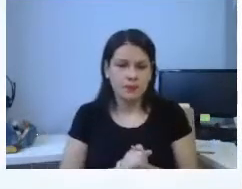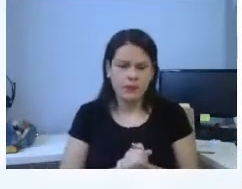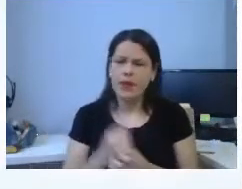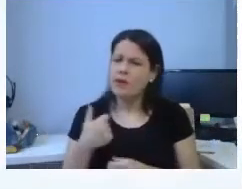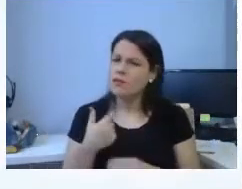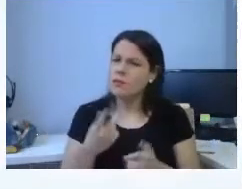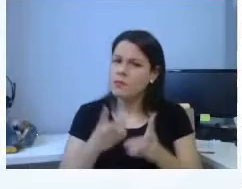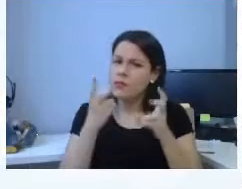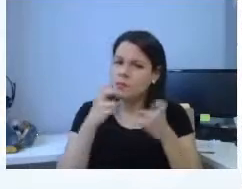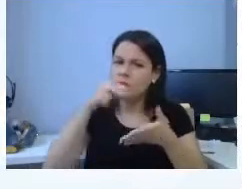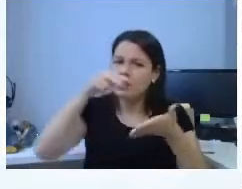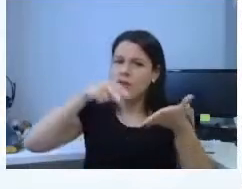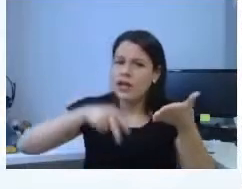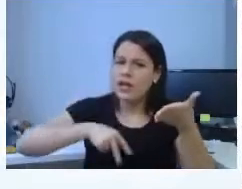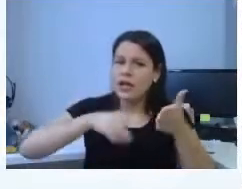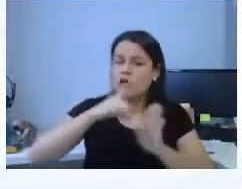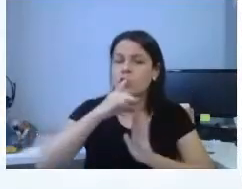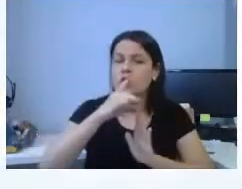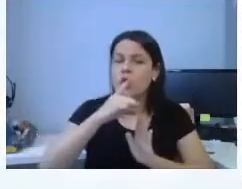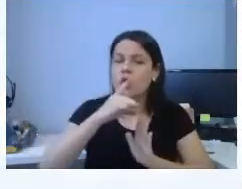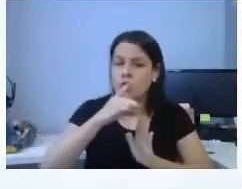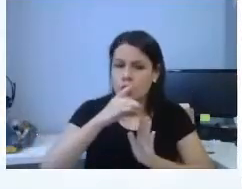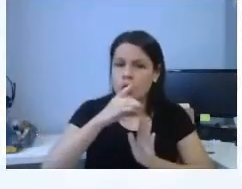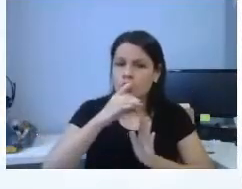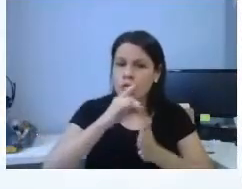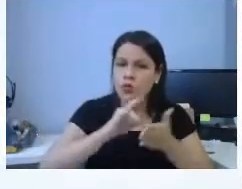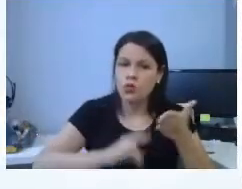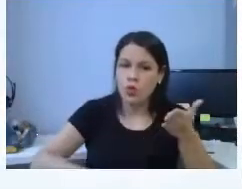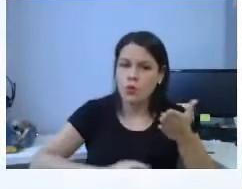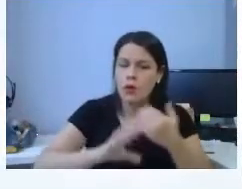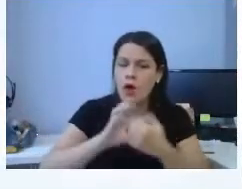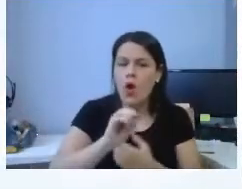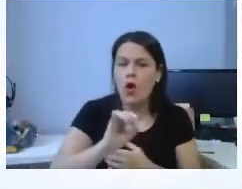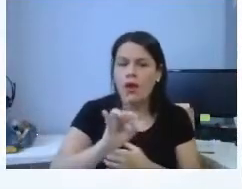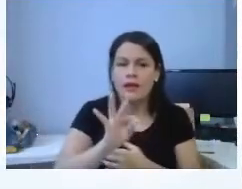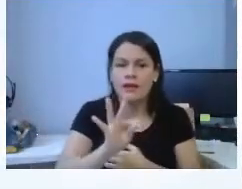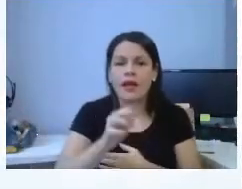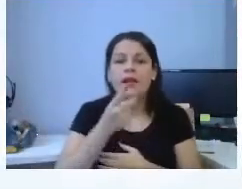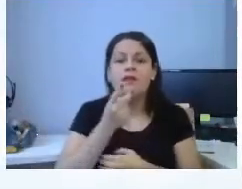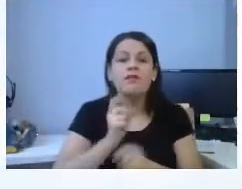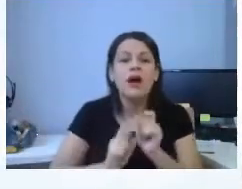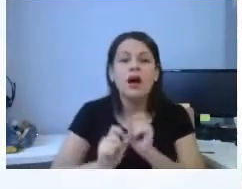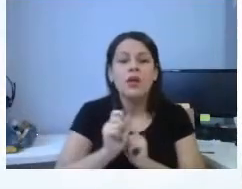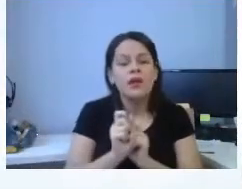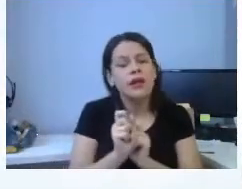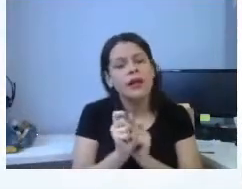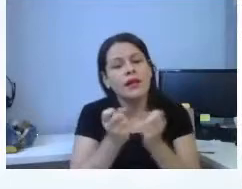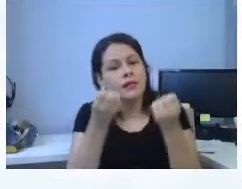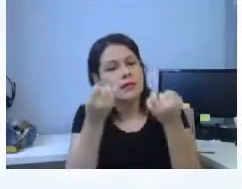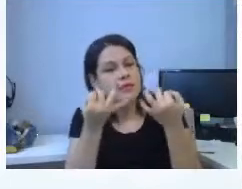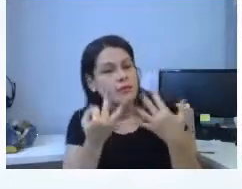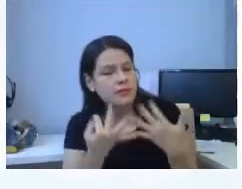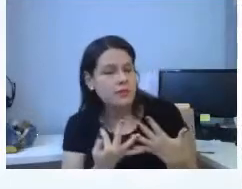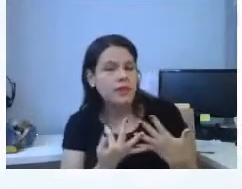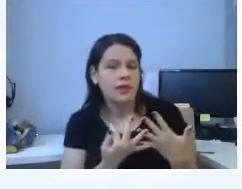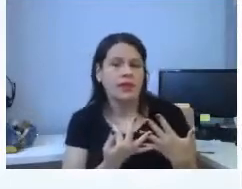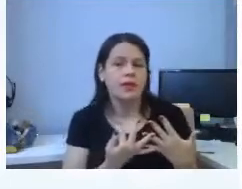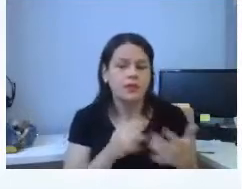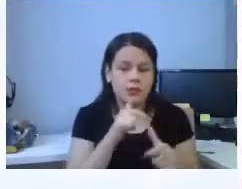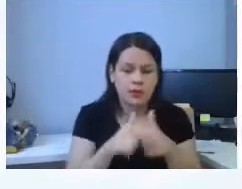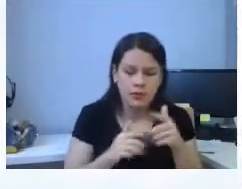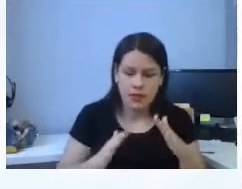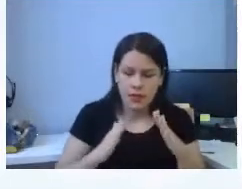até um documento da OIT que fala justamente, né, como que fica o